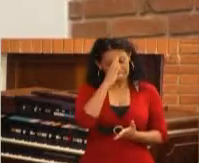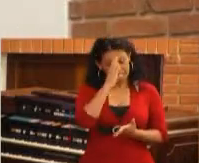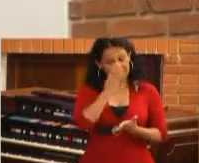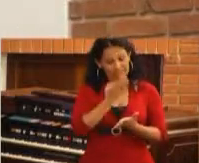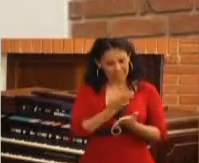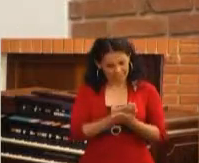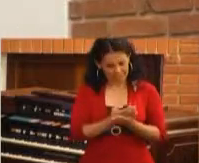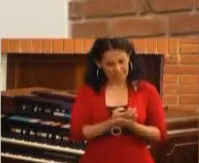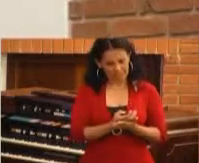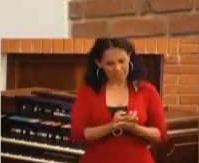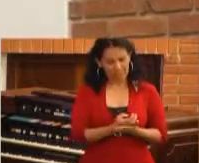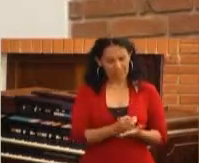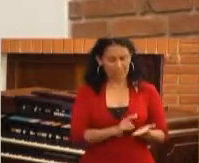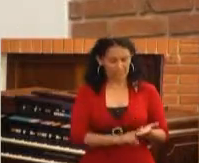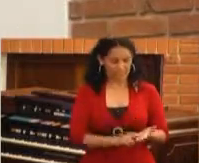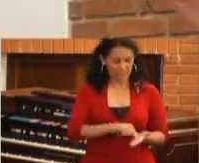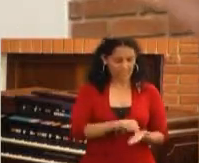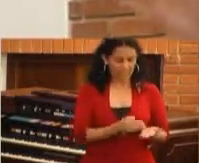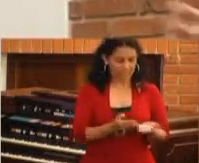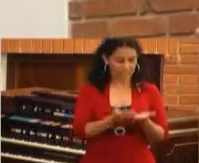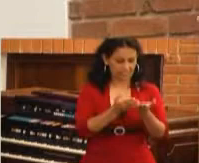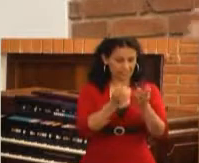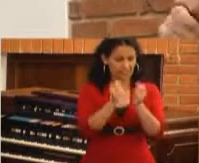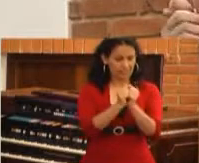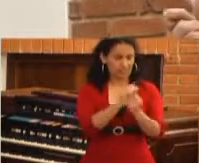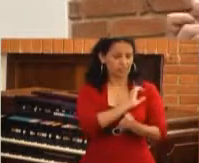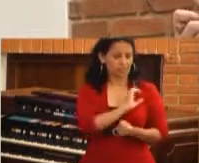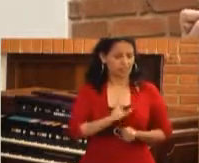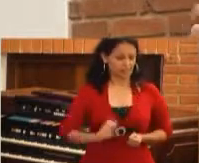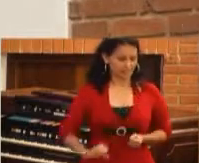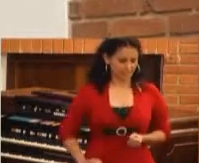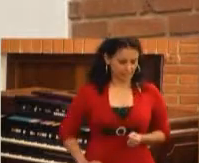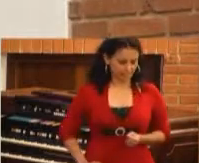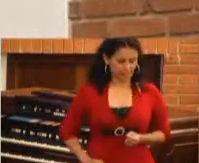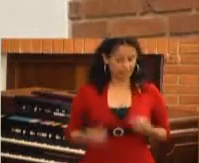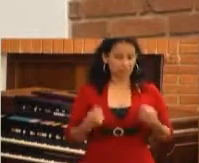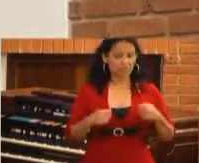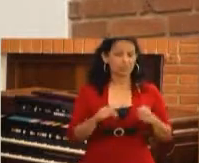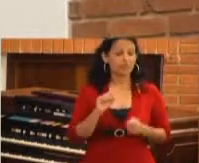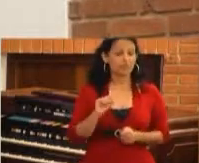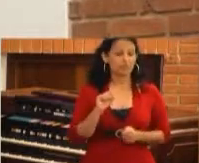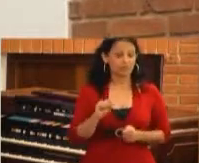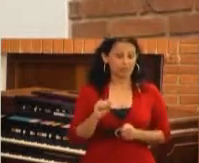com Cristo, então, buscai